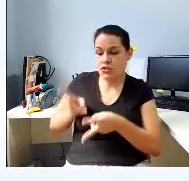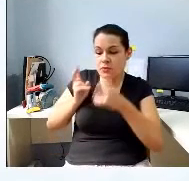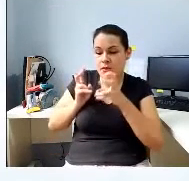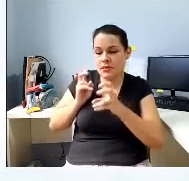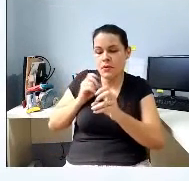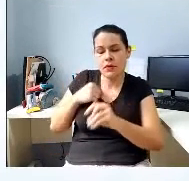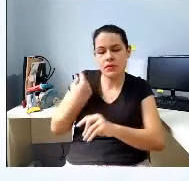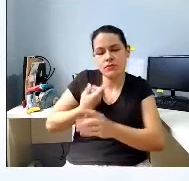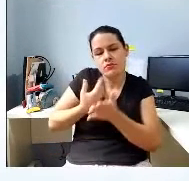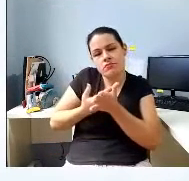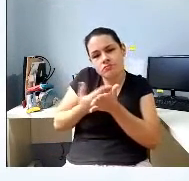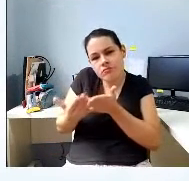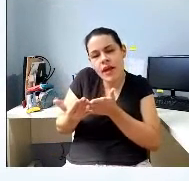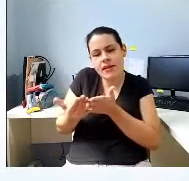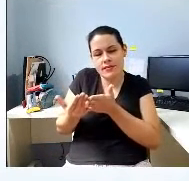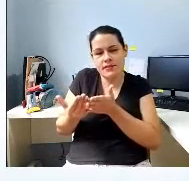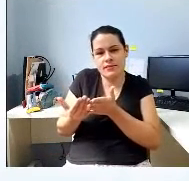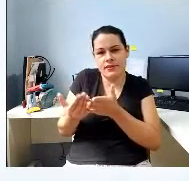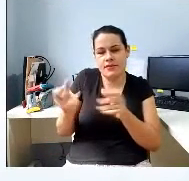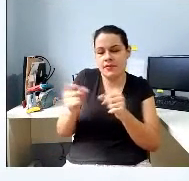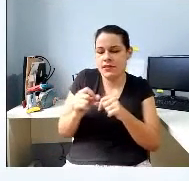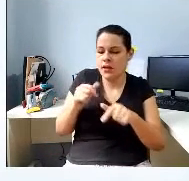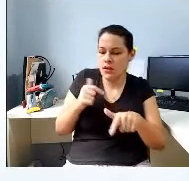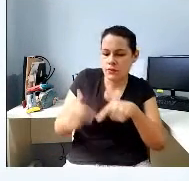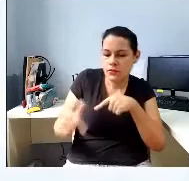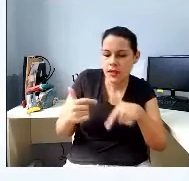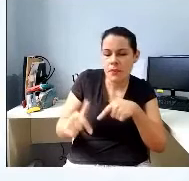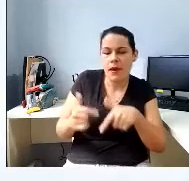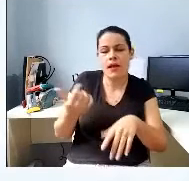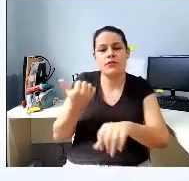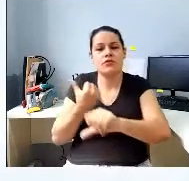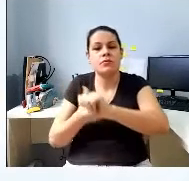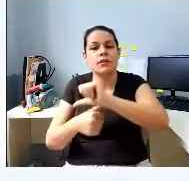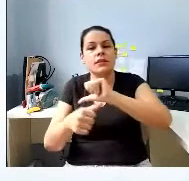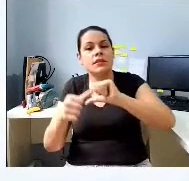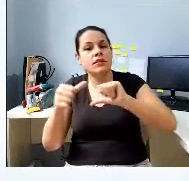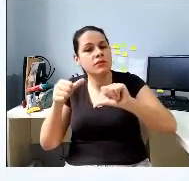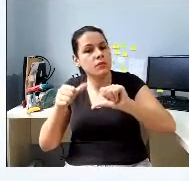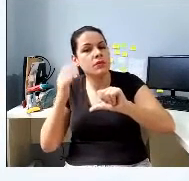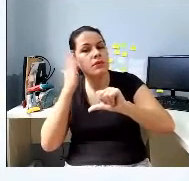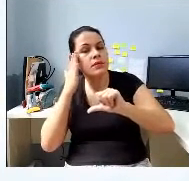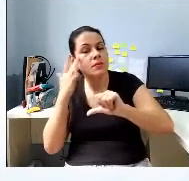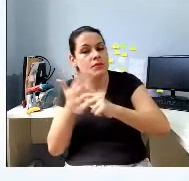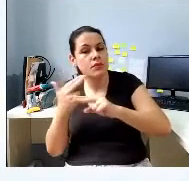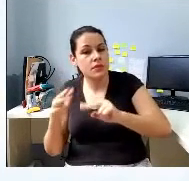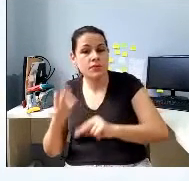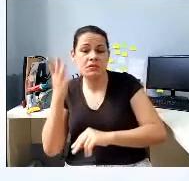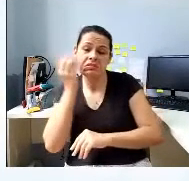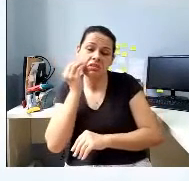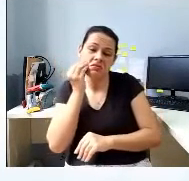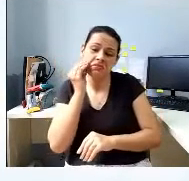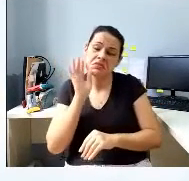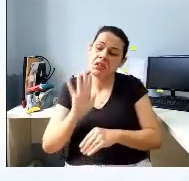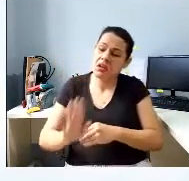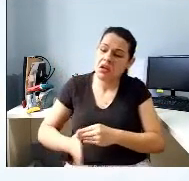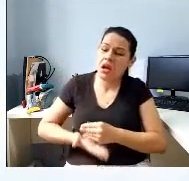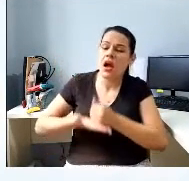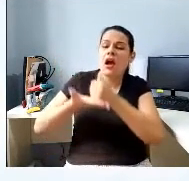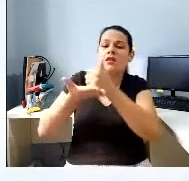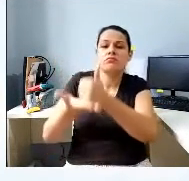a trabalhar dentro de um processo dessa transformação. Quem sabe ajudando e auxiliando que